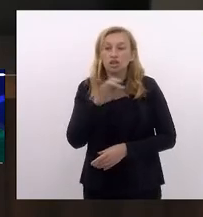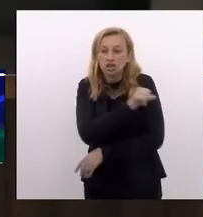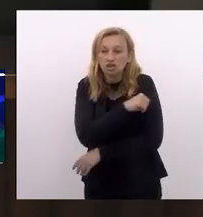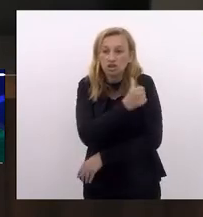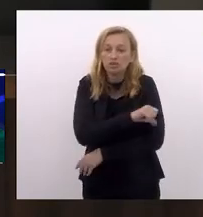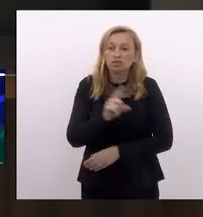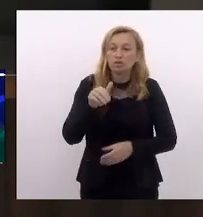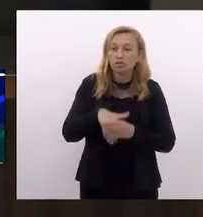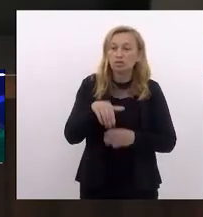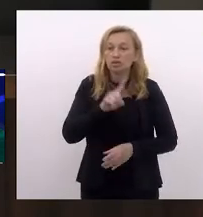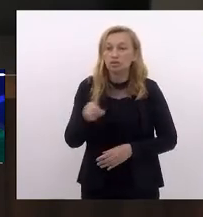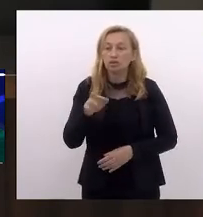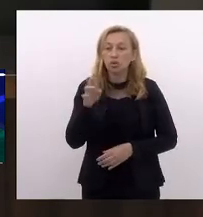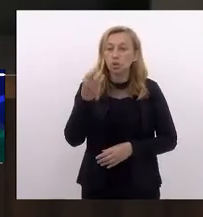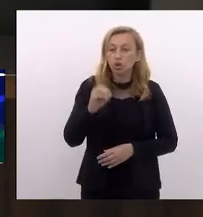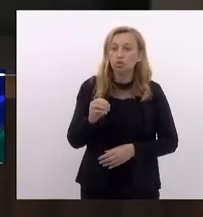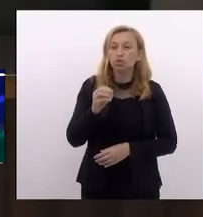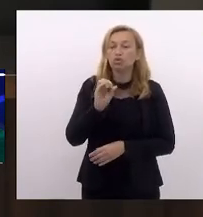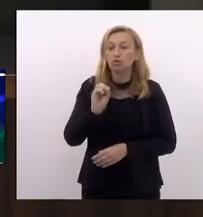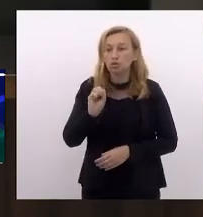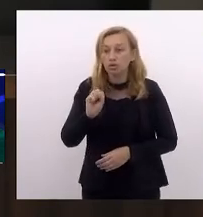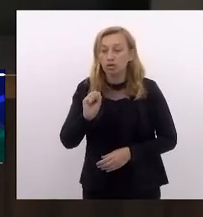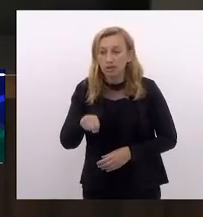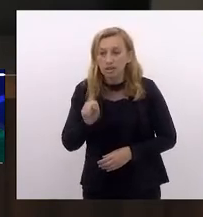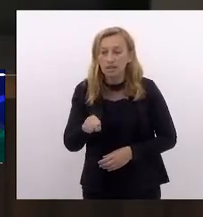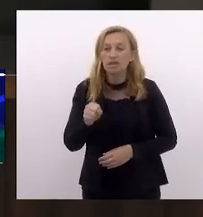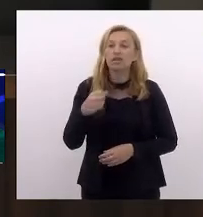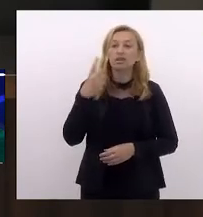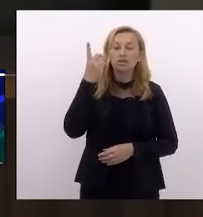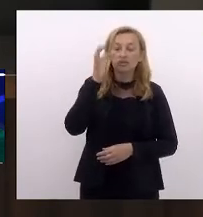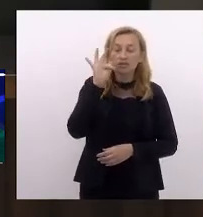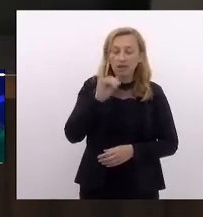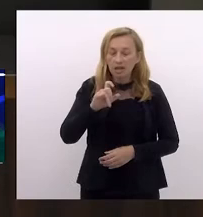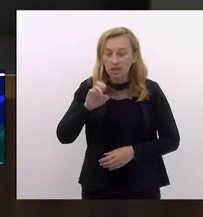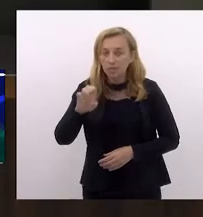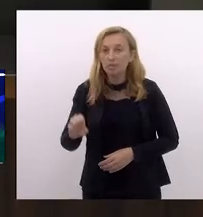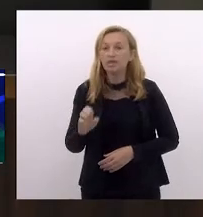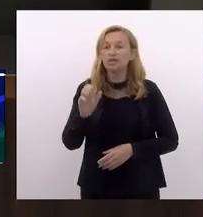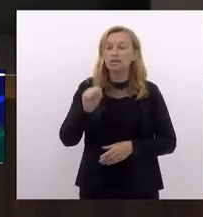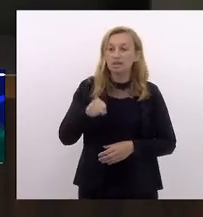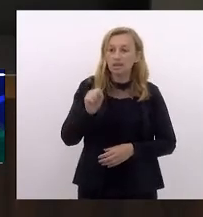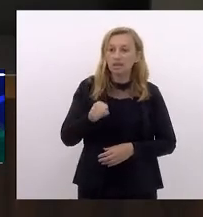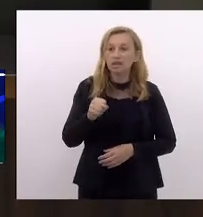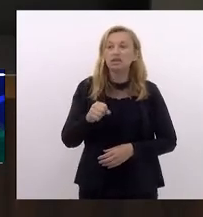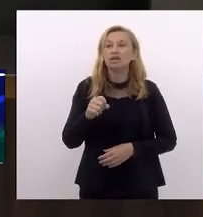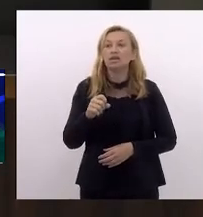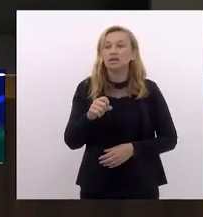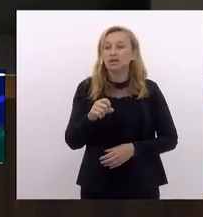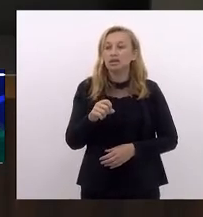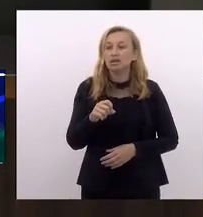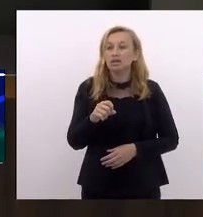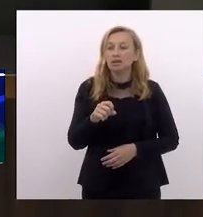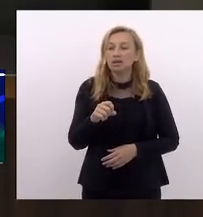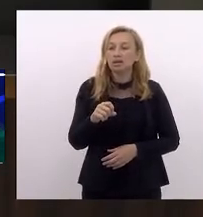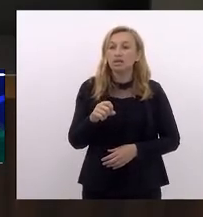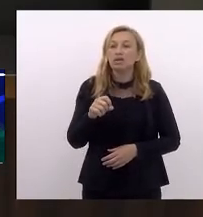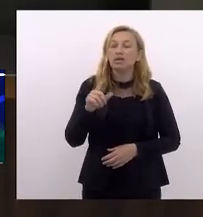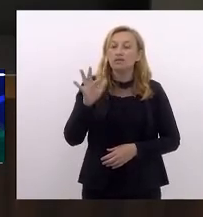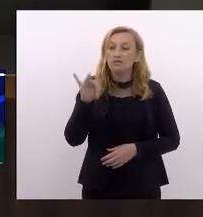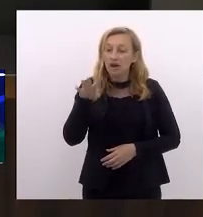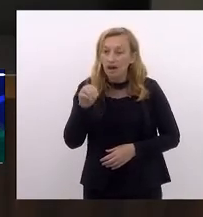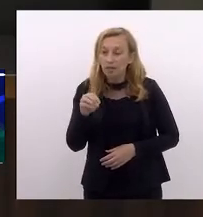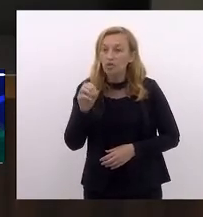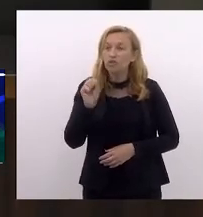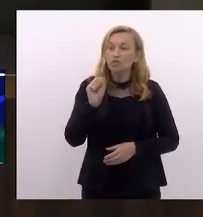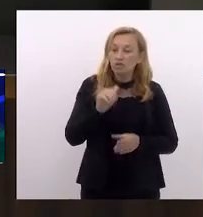sabe Eurico Júnior Voltou sim pintado Felipe Soares voltou assim ele tá do Felipe Sim Fábio